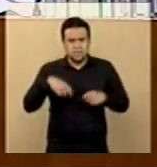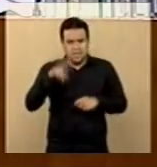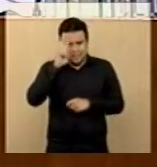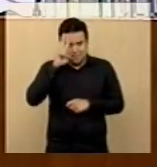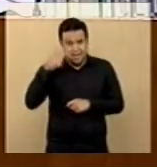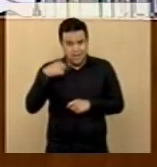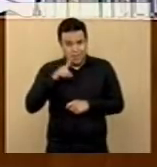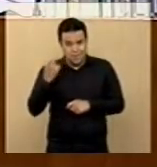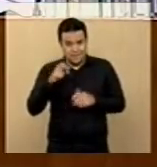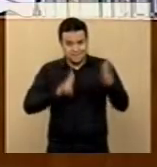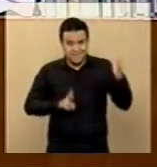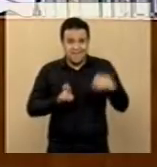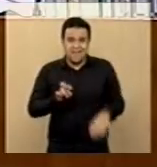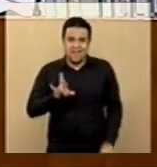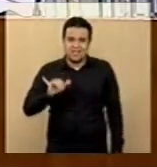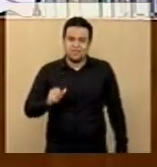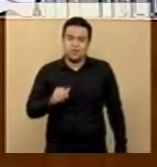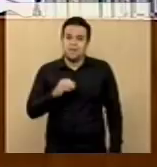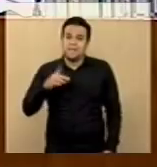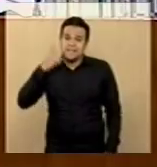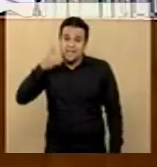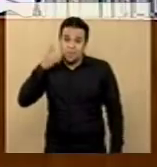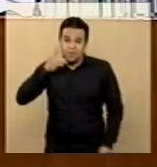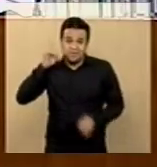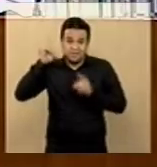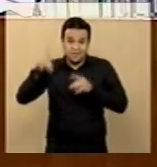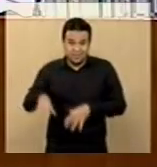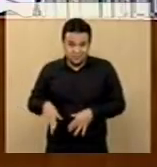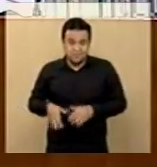sim. Em que o deputado renunciou,